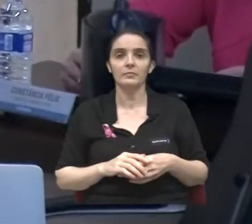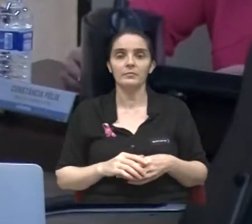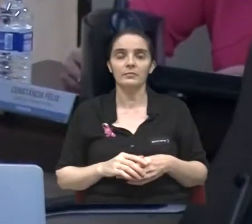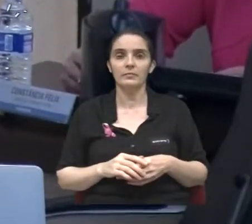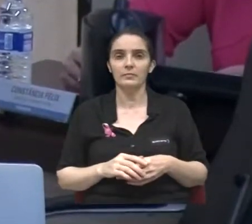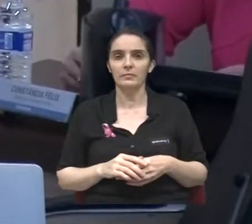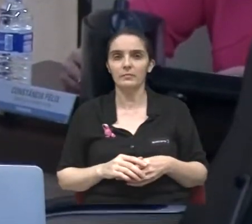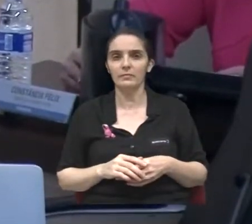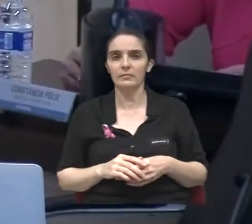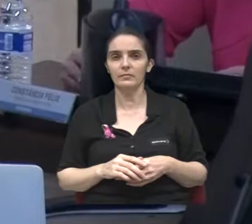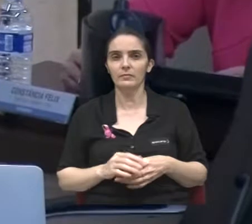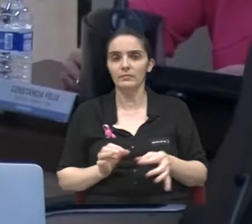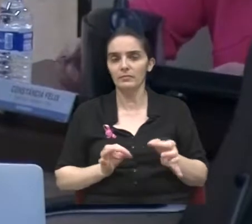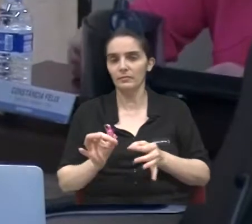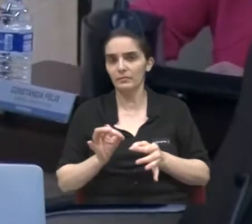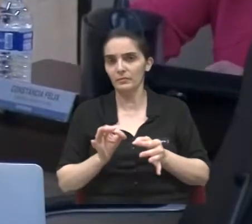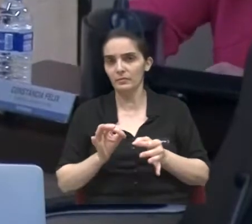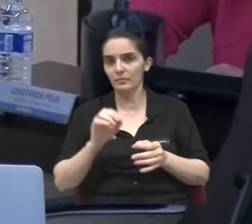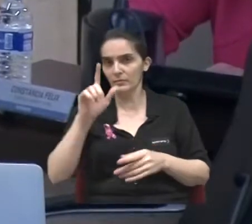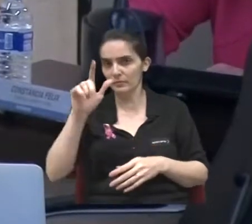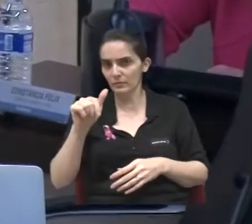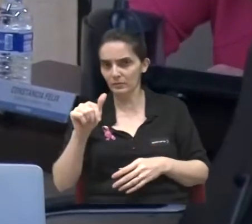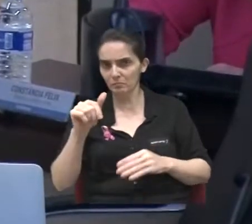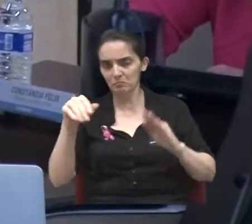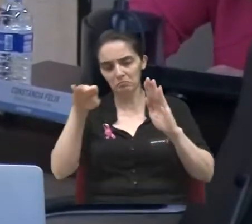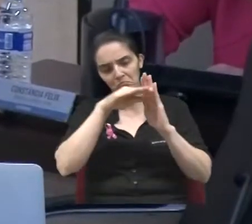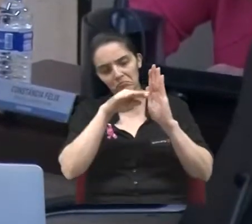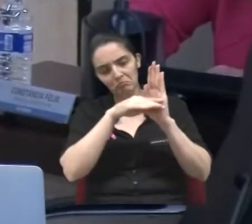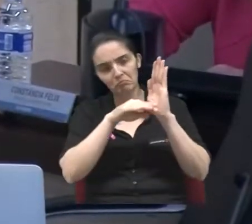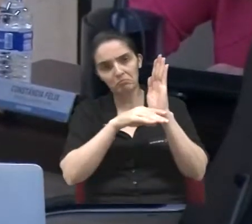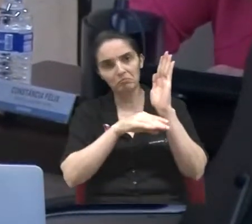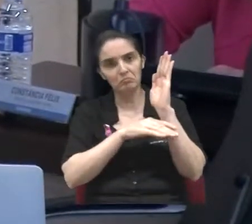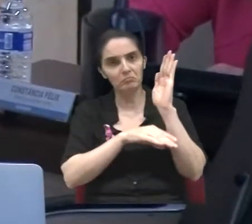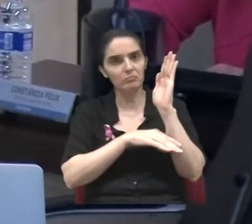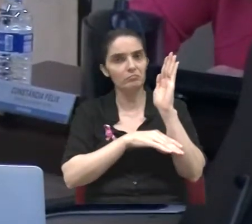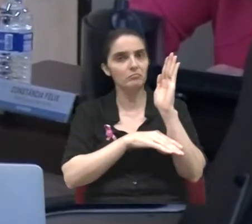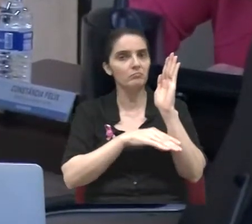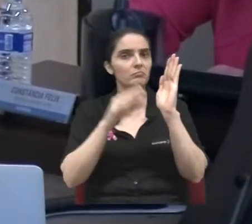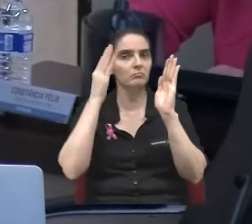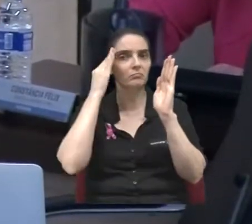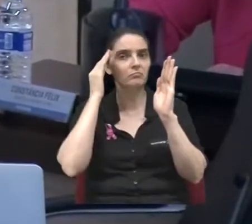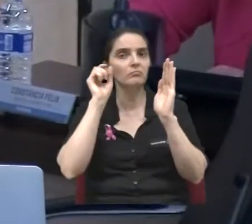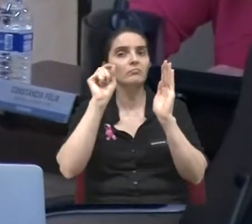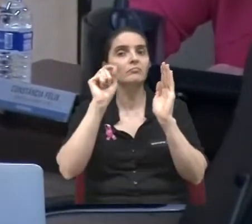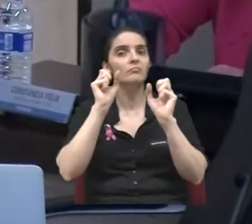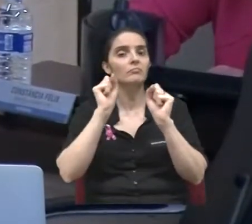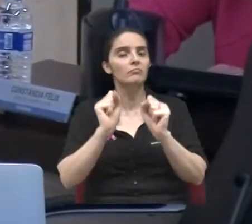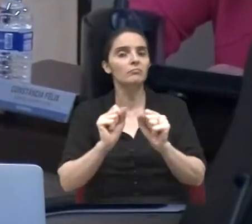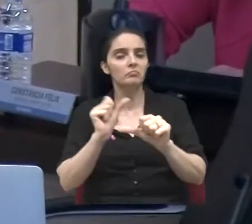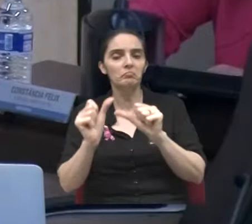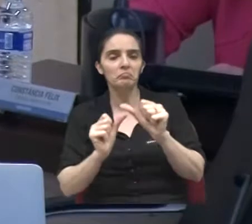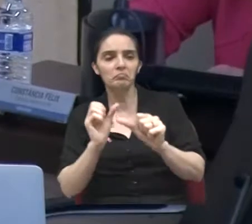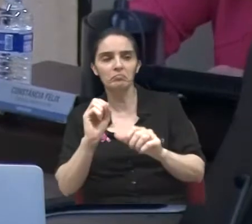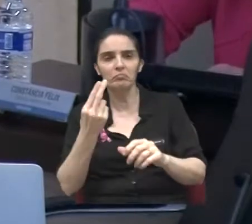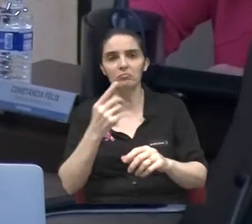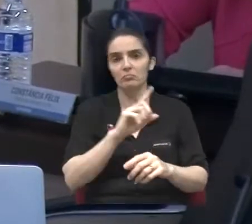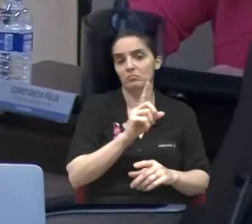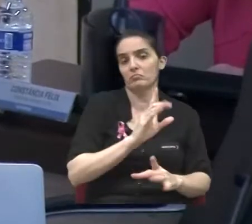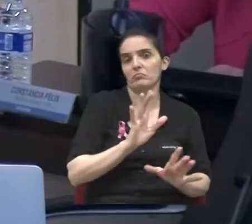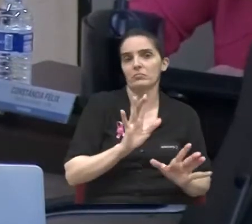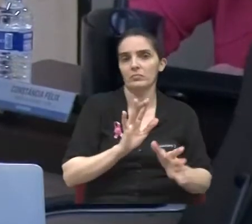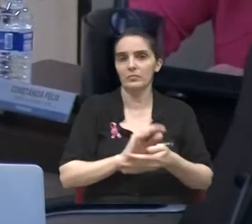de um extrato, né, de um impacto, para verificar o que pode mexer e o que não pode mexer. Aliás, o que